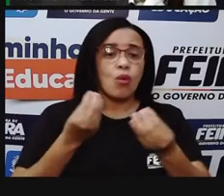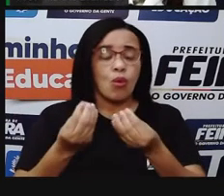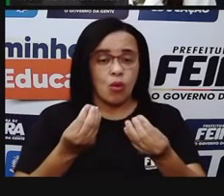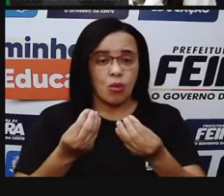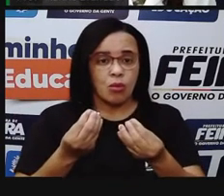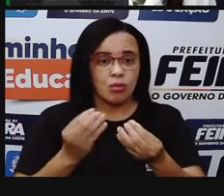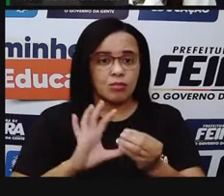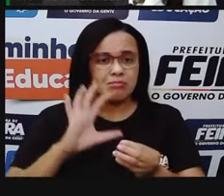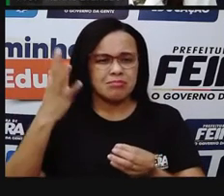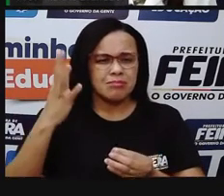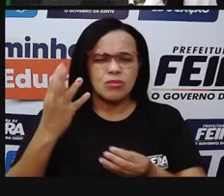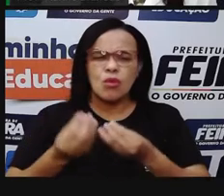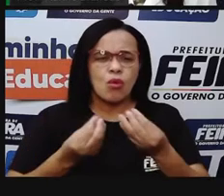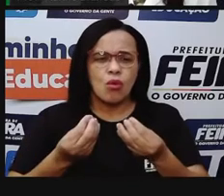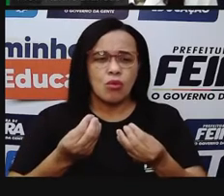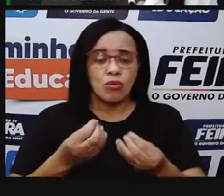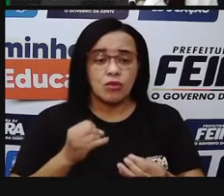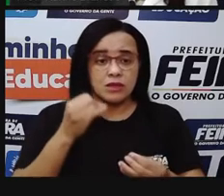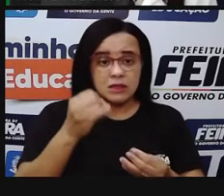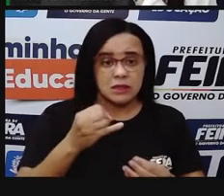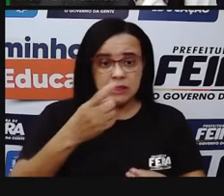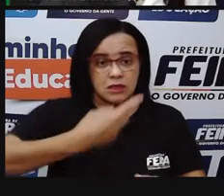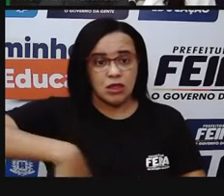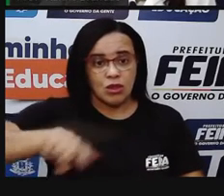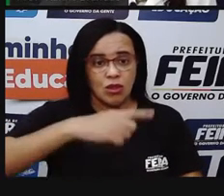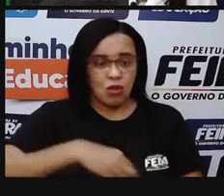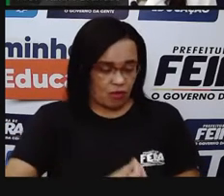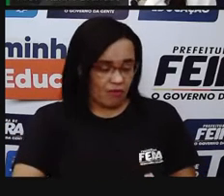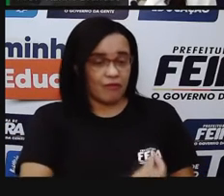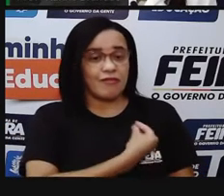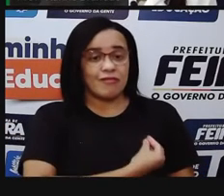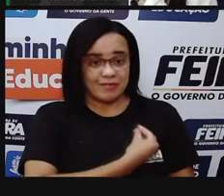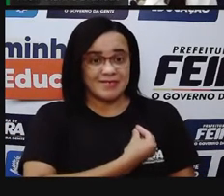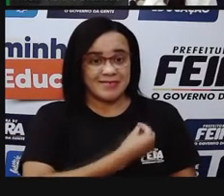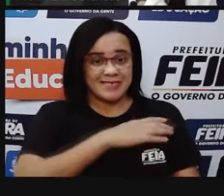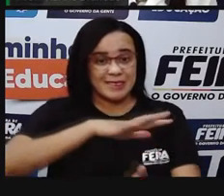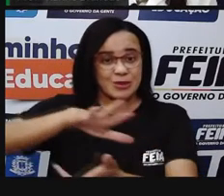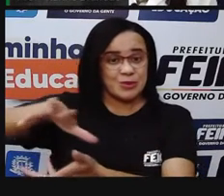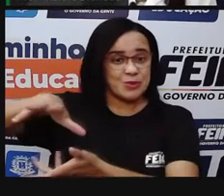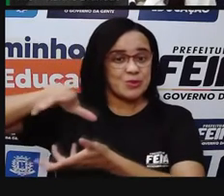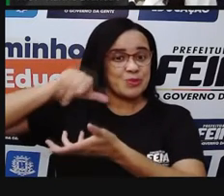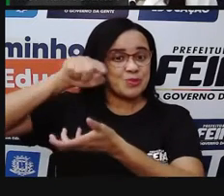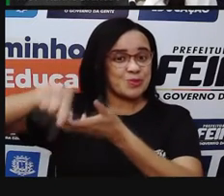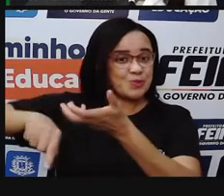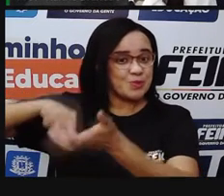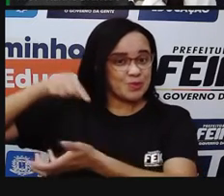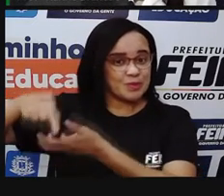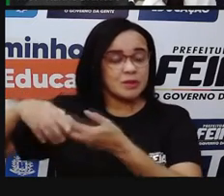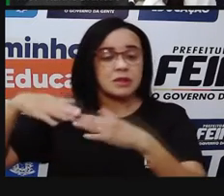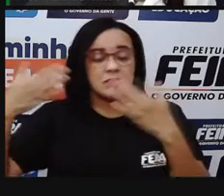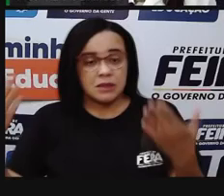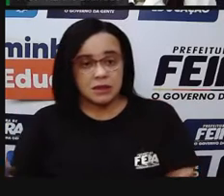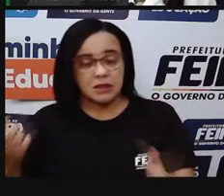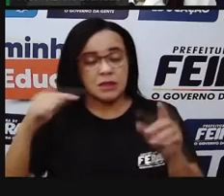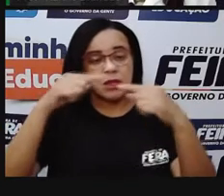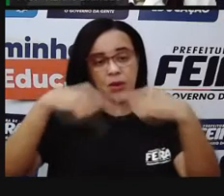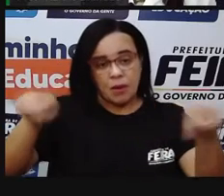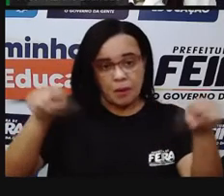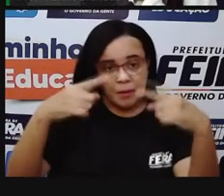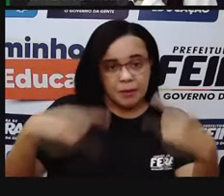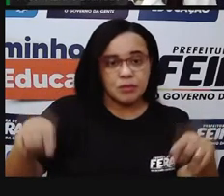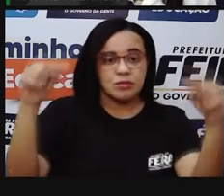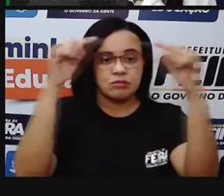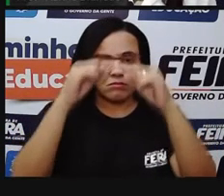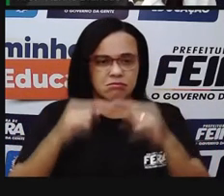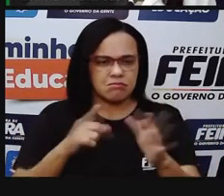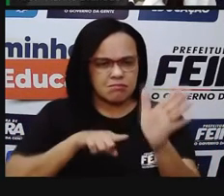vivos desse planeta, tá? Então, essa música, ela traz algumas questões, né? Principalmente quando ela traz aqui, por exemplo,